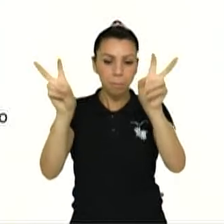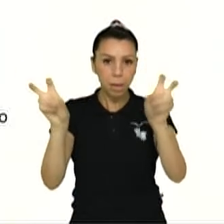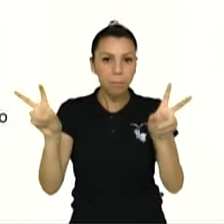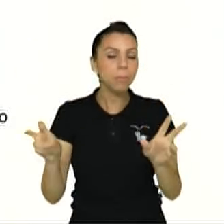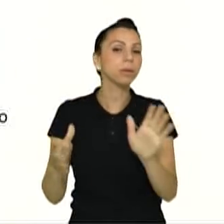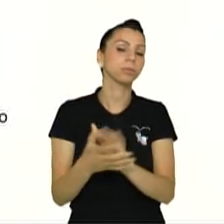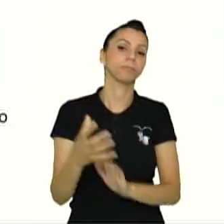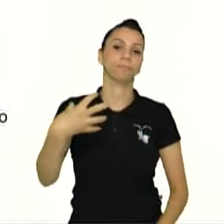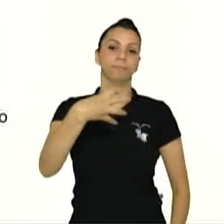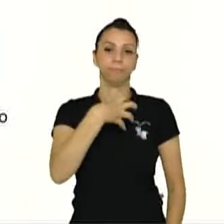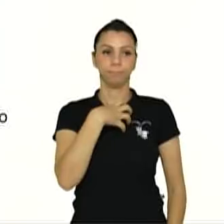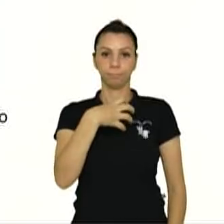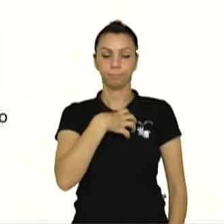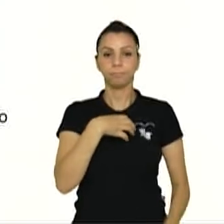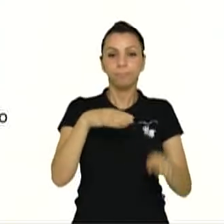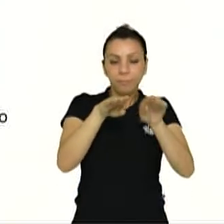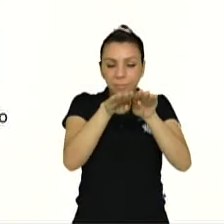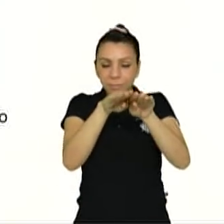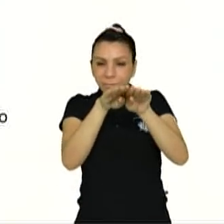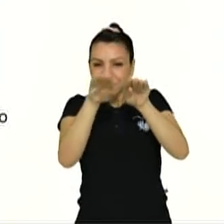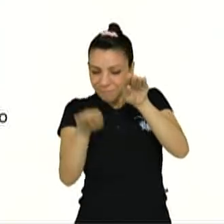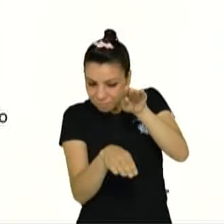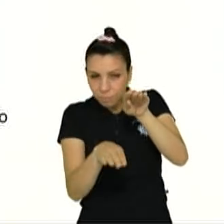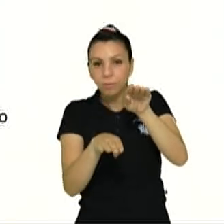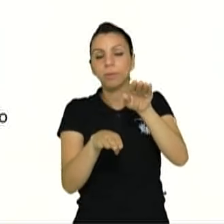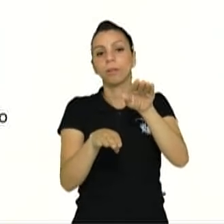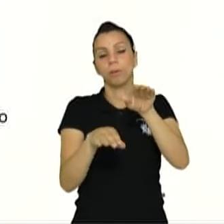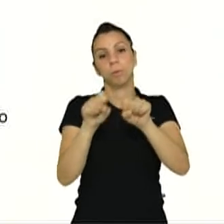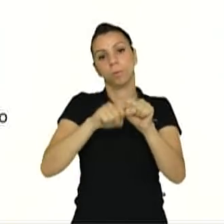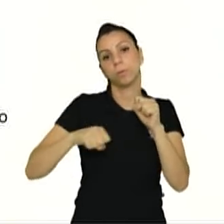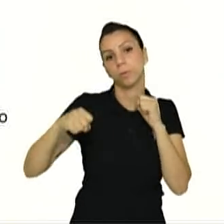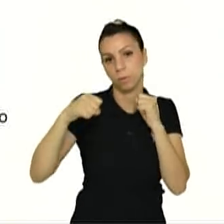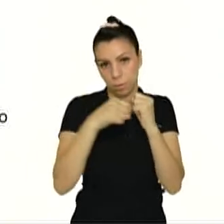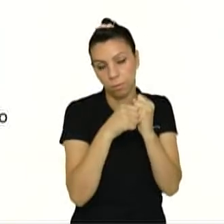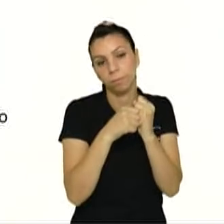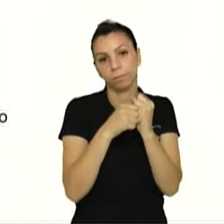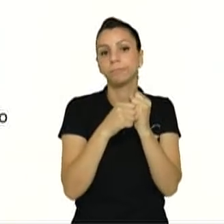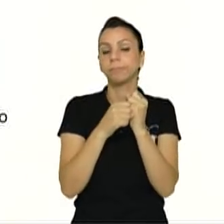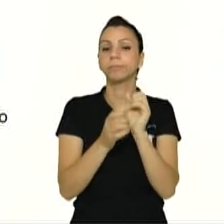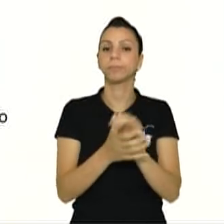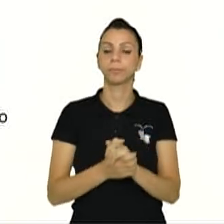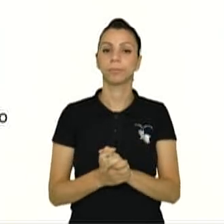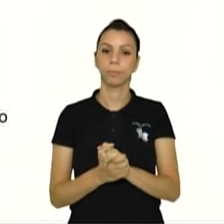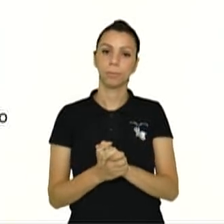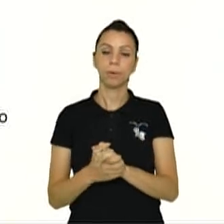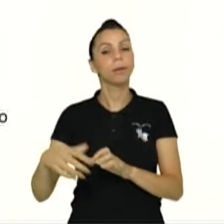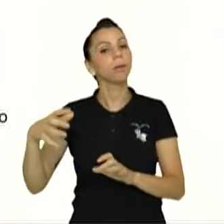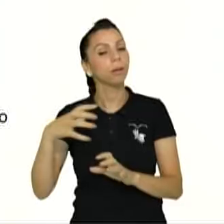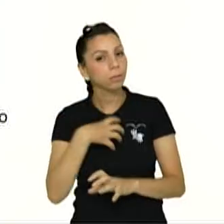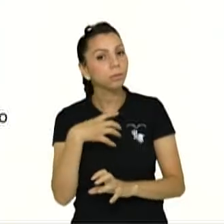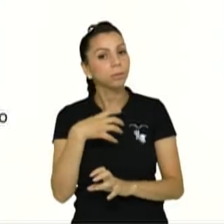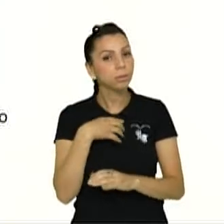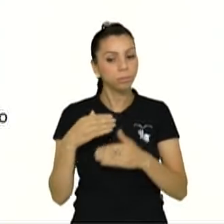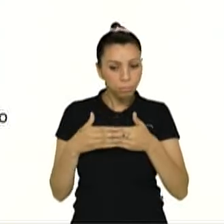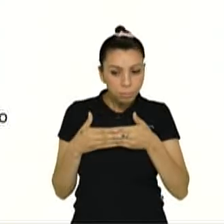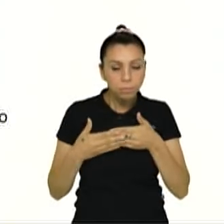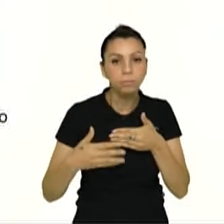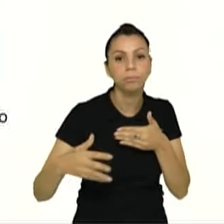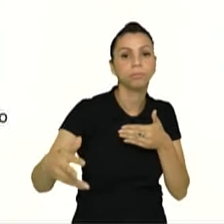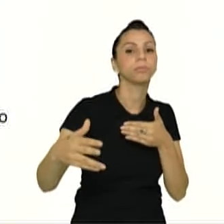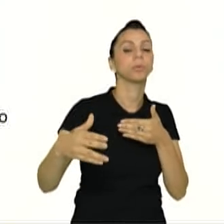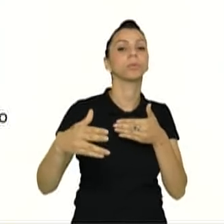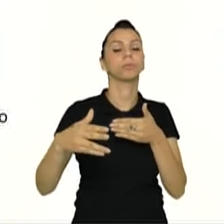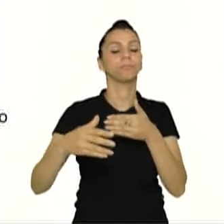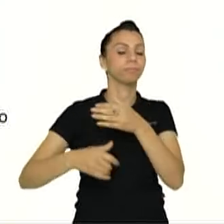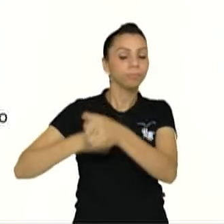numa posição de inferioridade, no sentido social, e esse sentimento ele se estendeu ainda